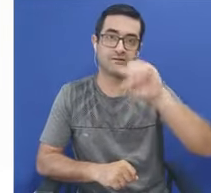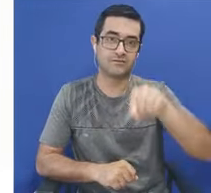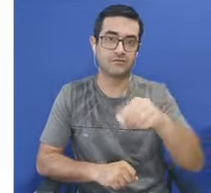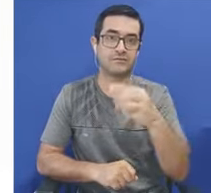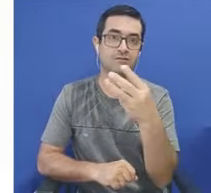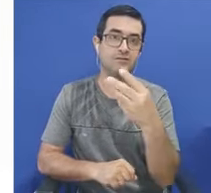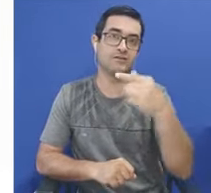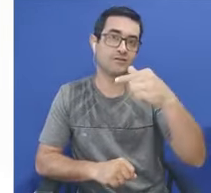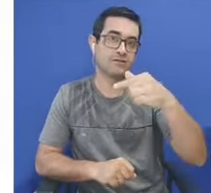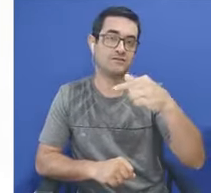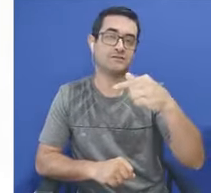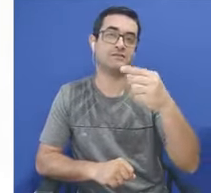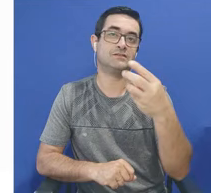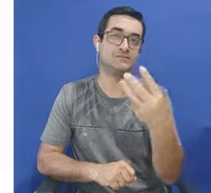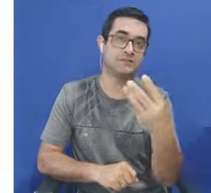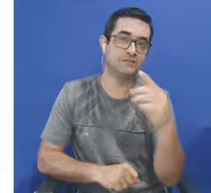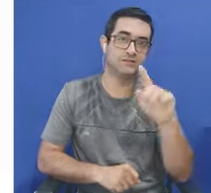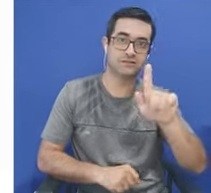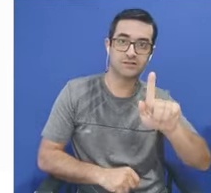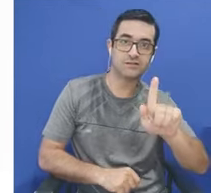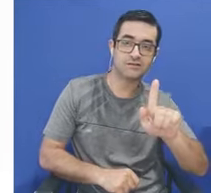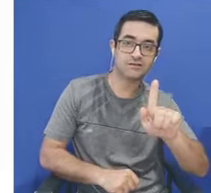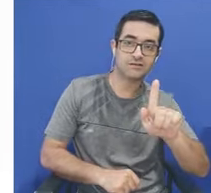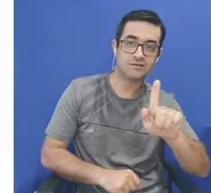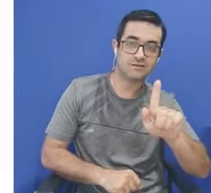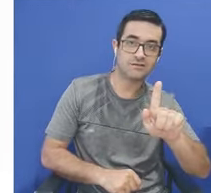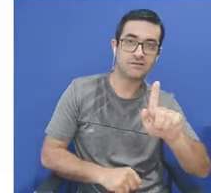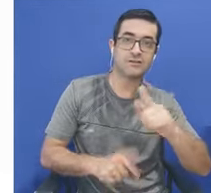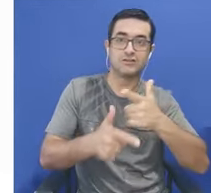Pego a massa do hidrogênio,